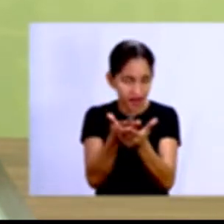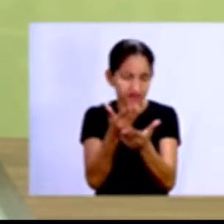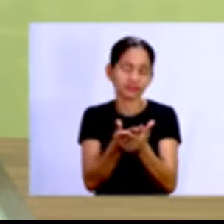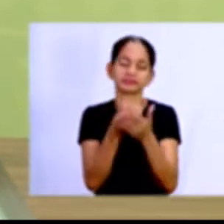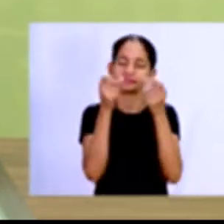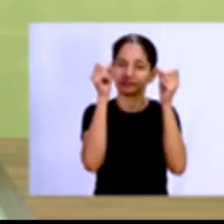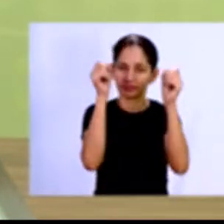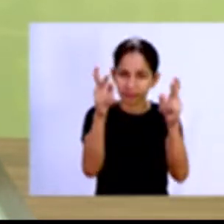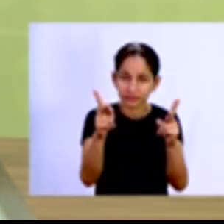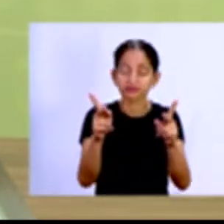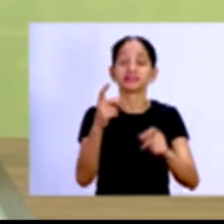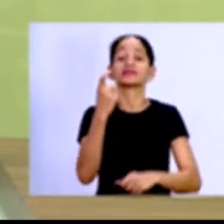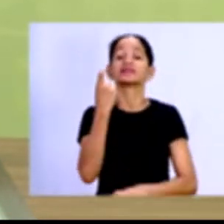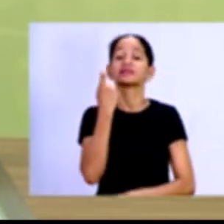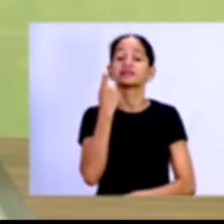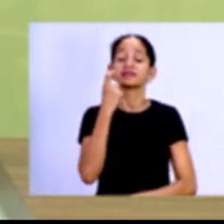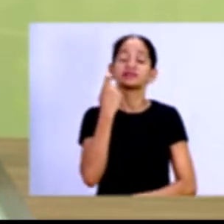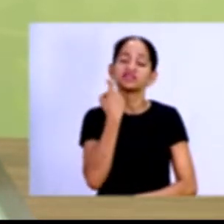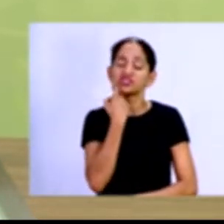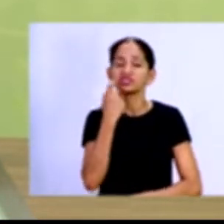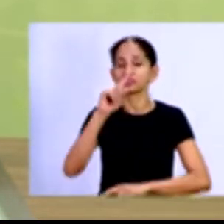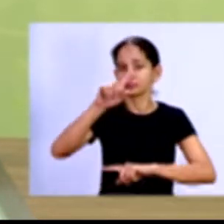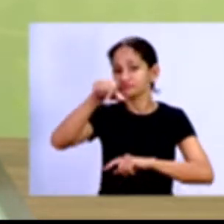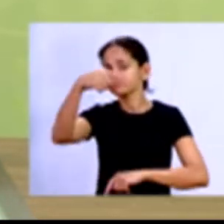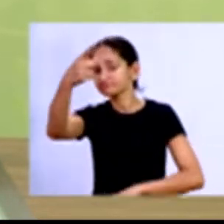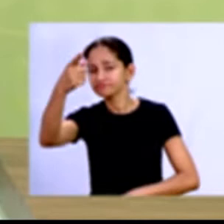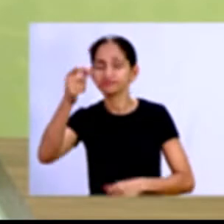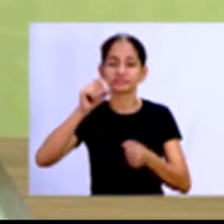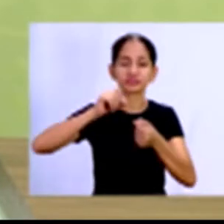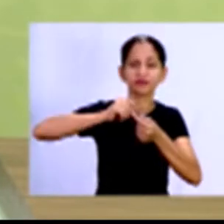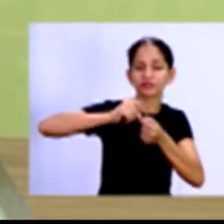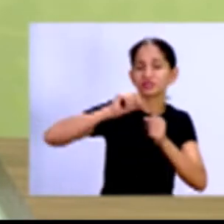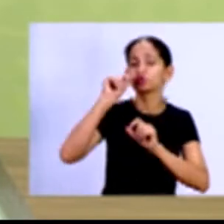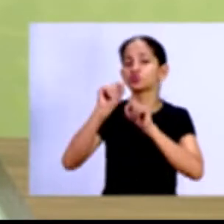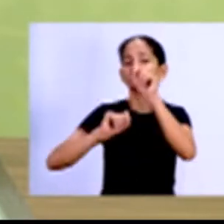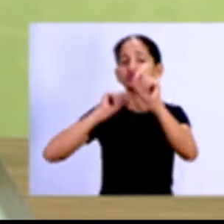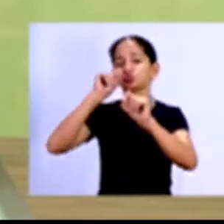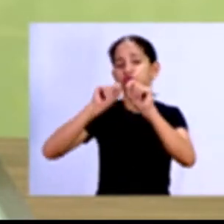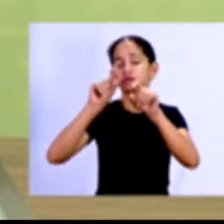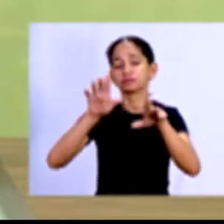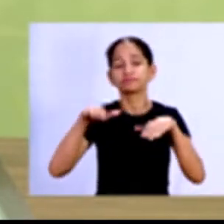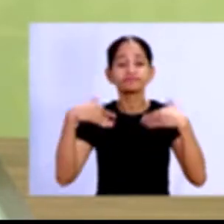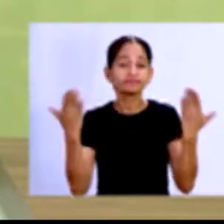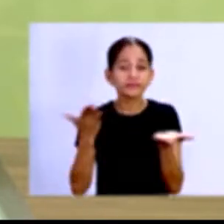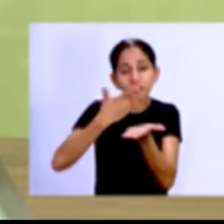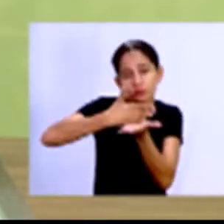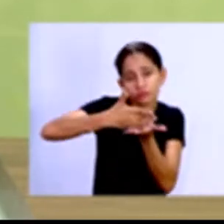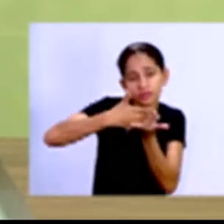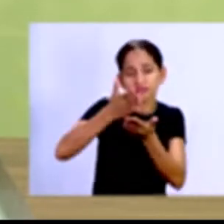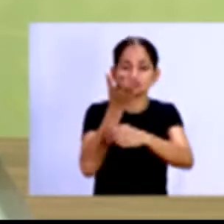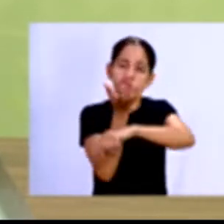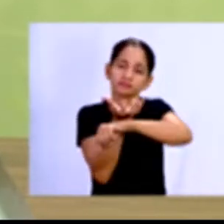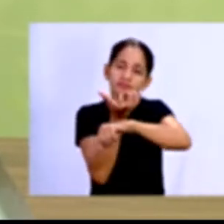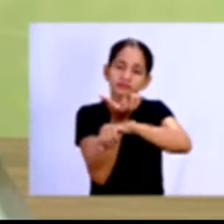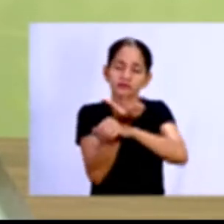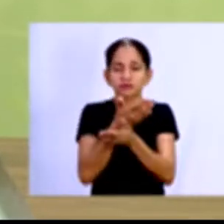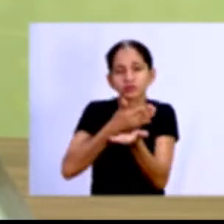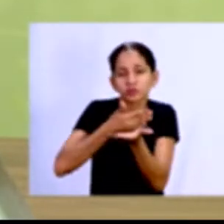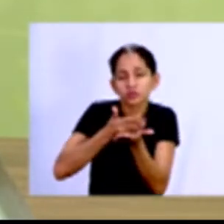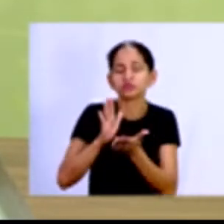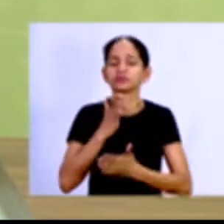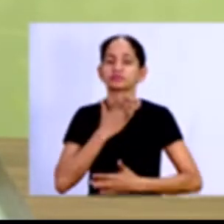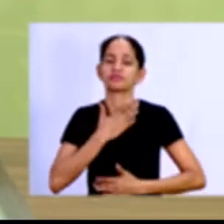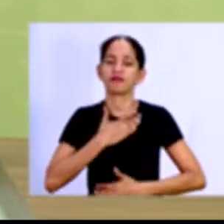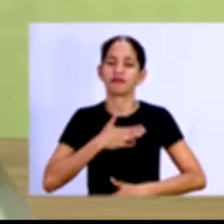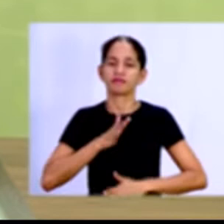só na sexta que vem. Por enquanto, né, assim, o curso, né, a nossa disciplina está iniciando o curso, então tá